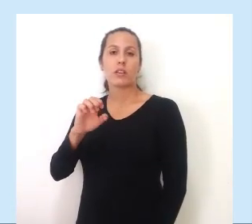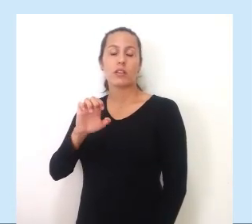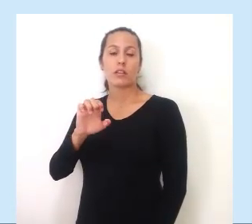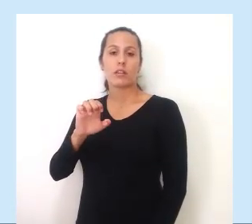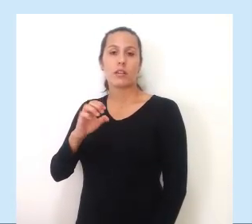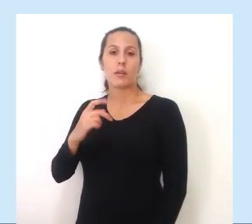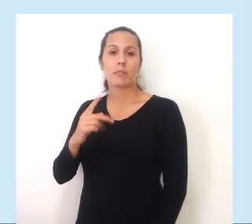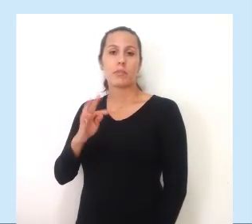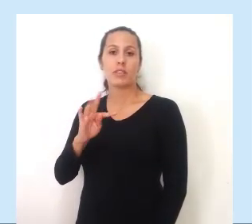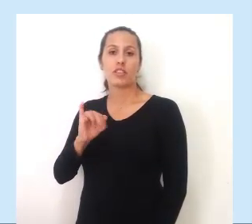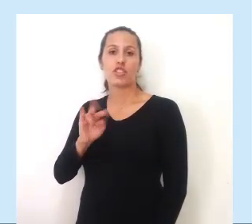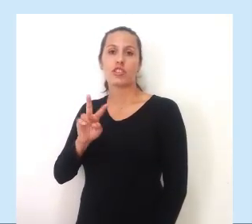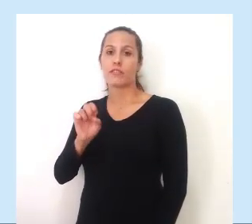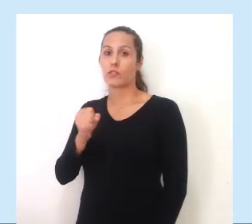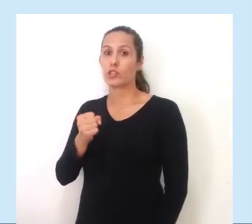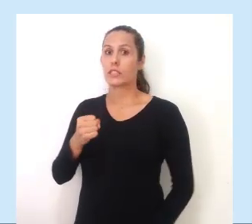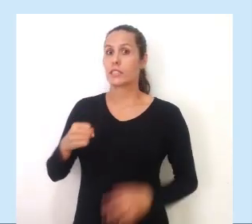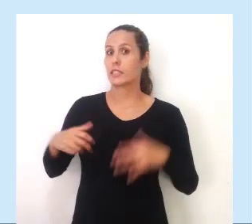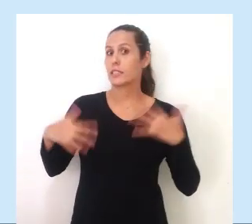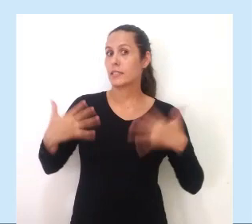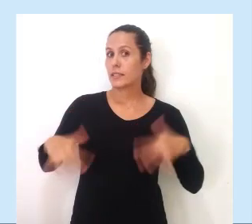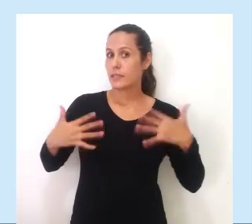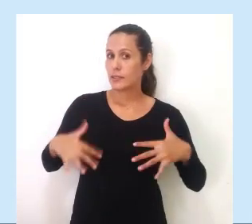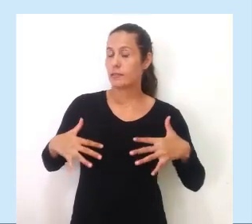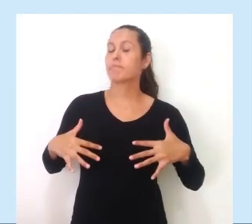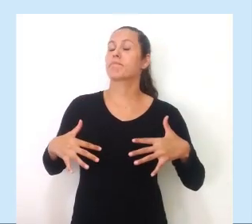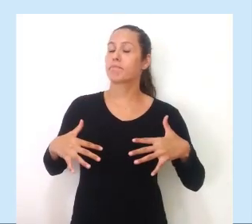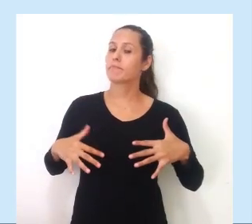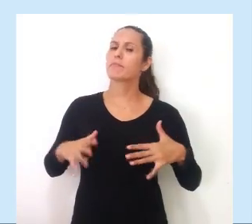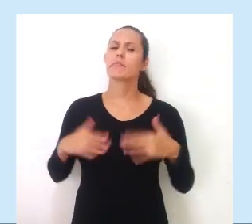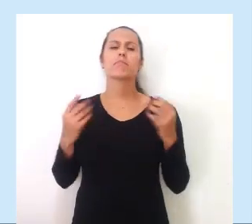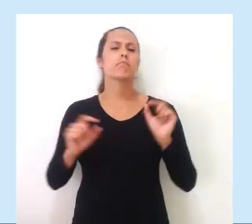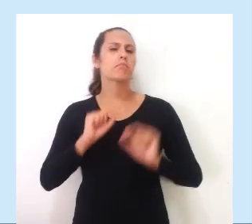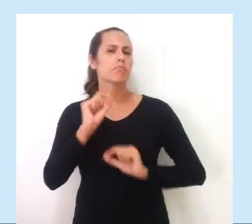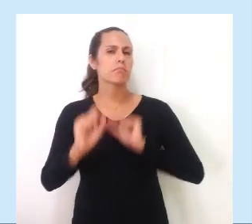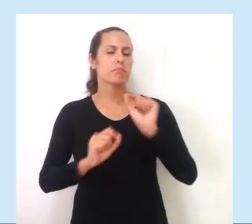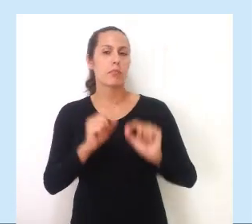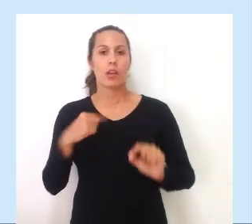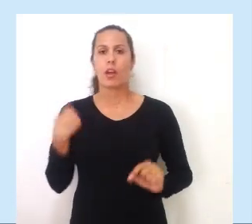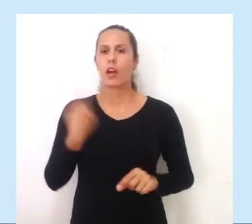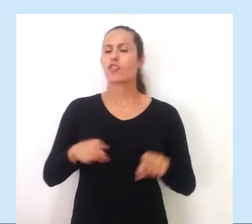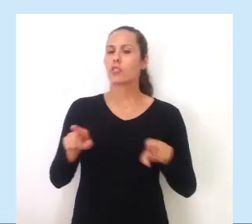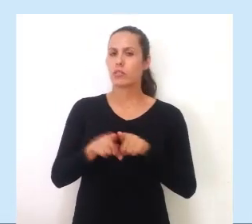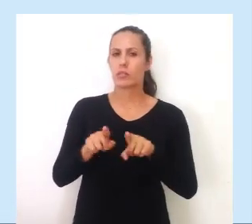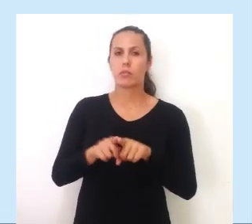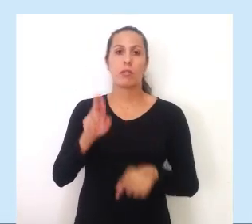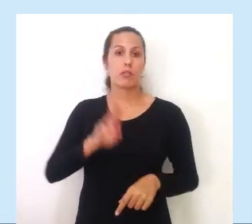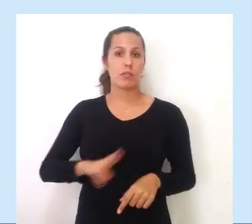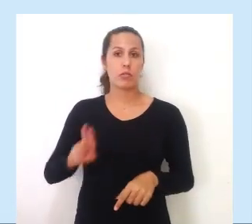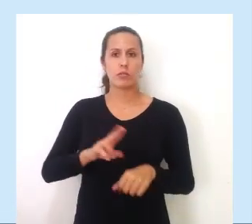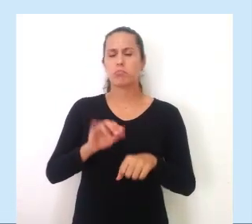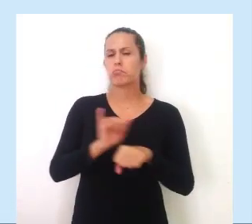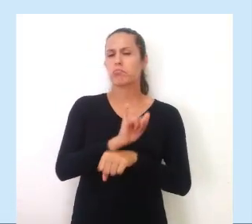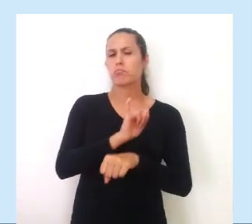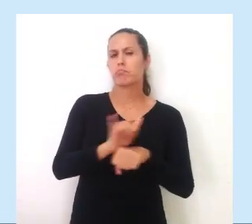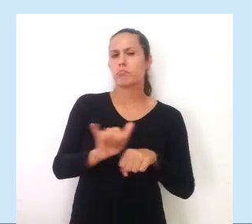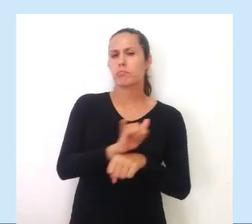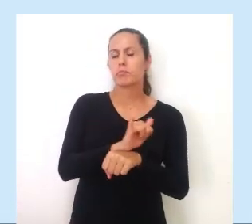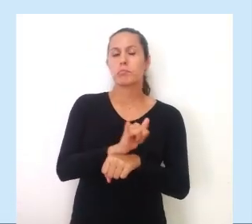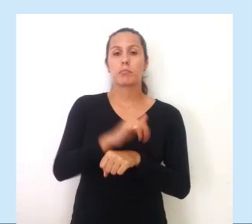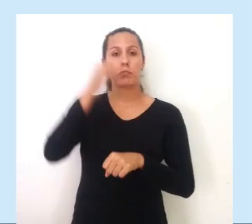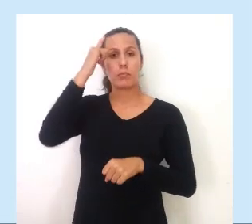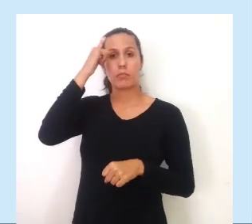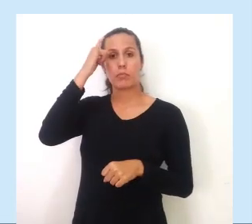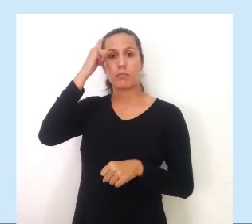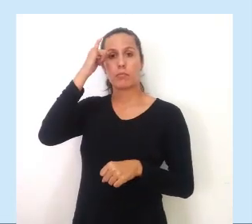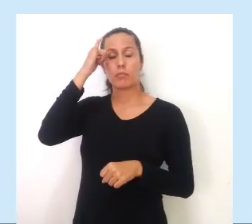contraceptivos. Eita, Lelê, vamos falar. E vai além, que a gente também vai utilizar esses métodos